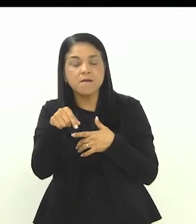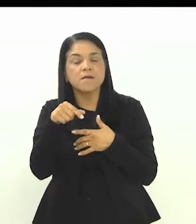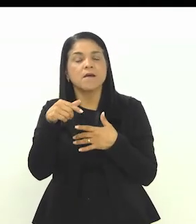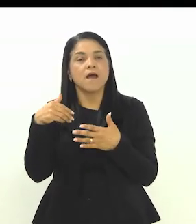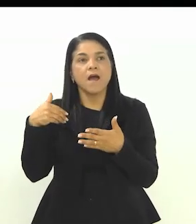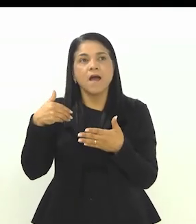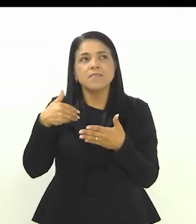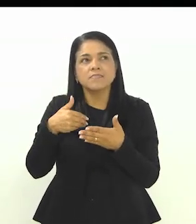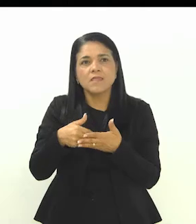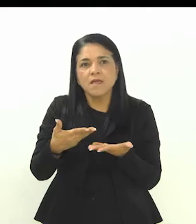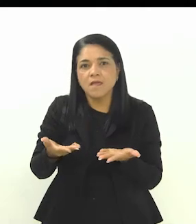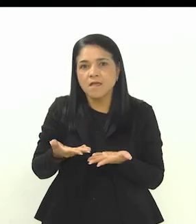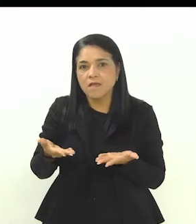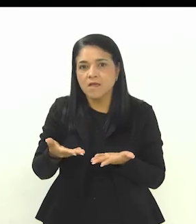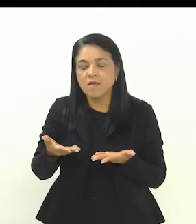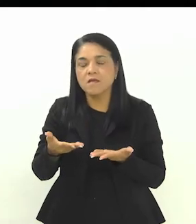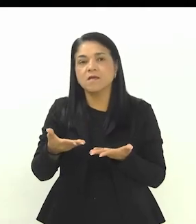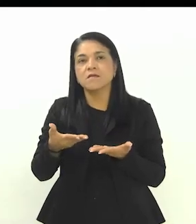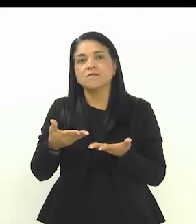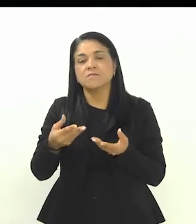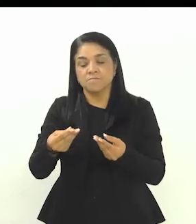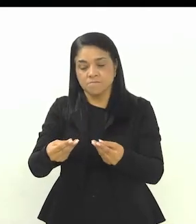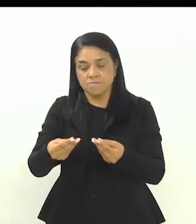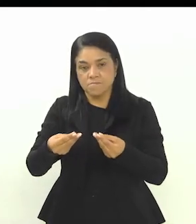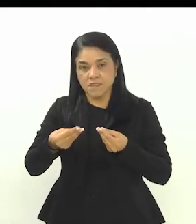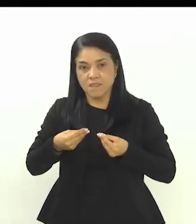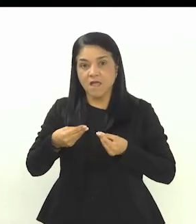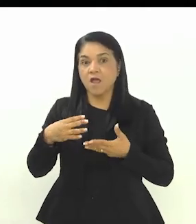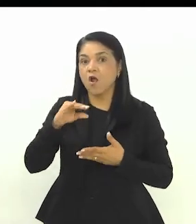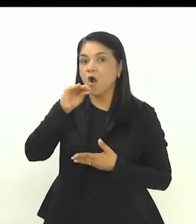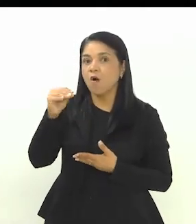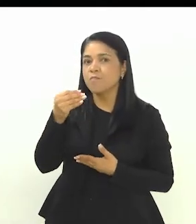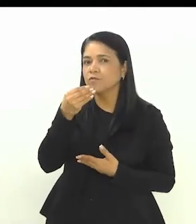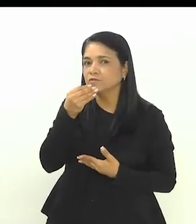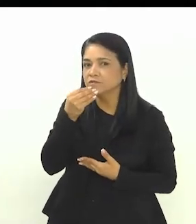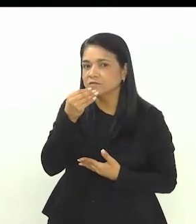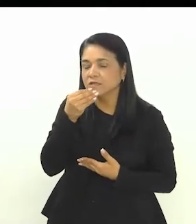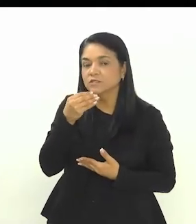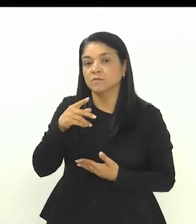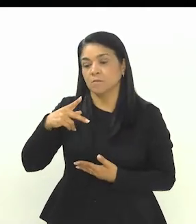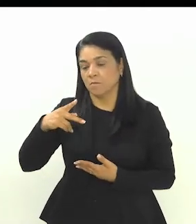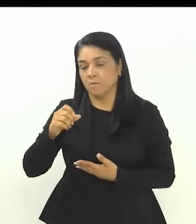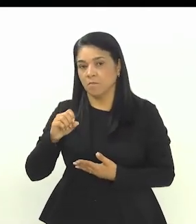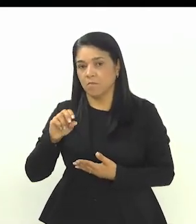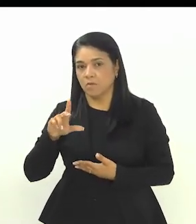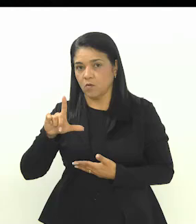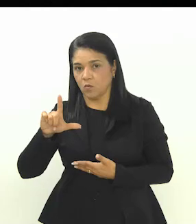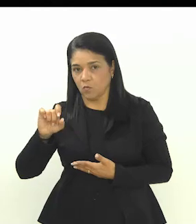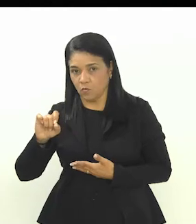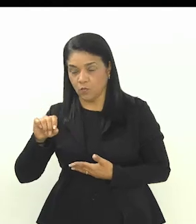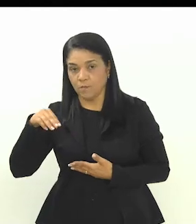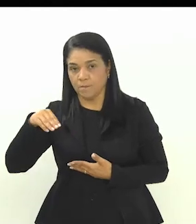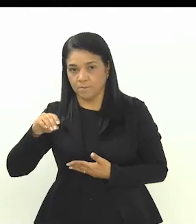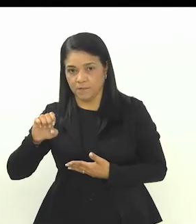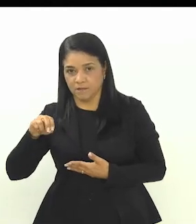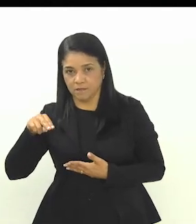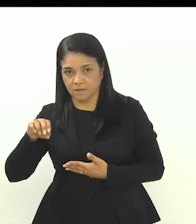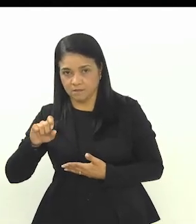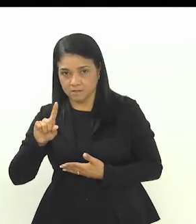até o dia que me deram a oportunidade, se eu não me engano, tenho certeza, foi o Paulo Menezes, no